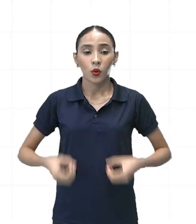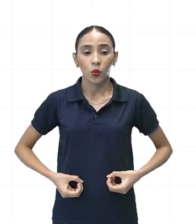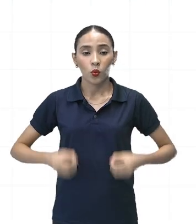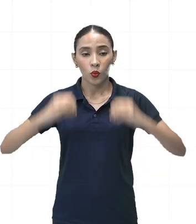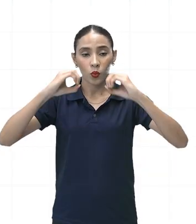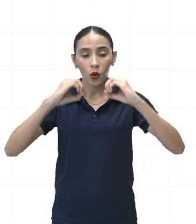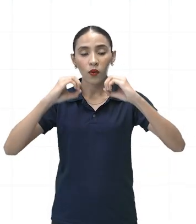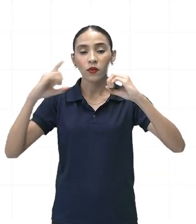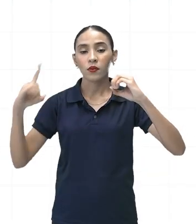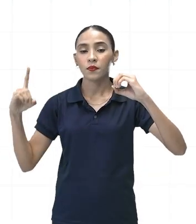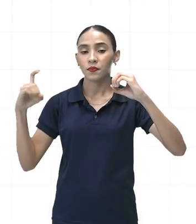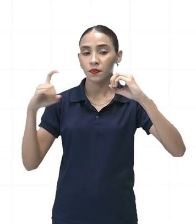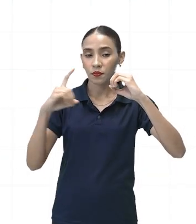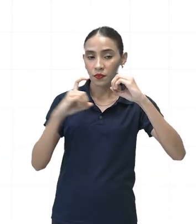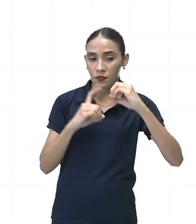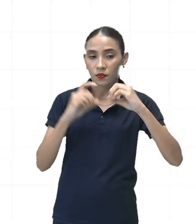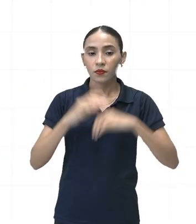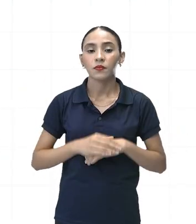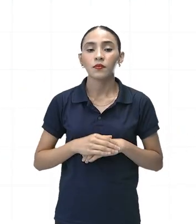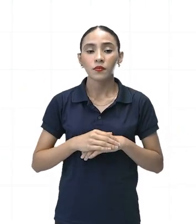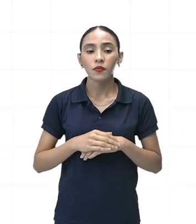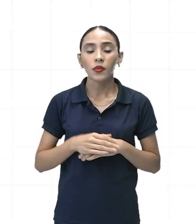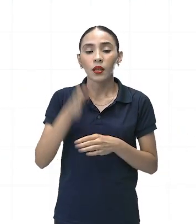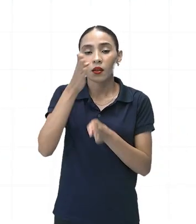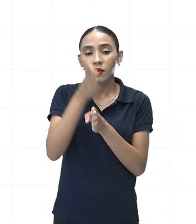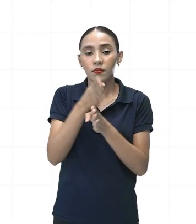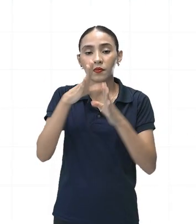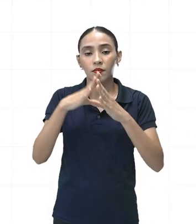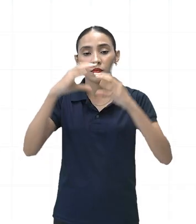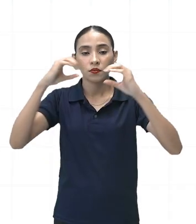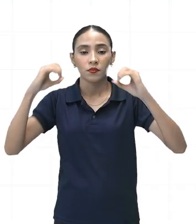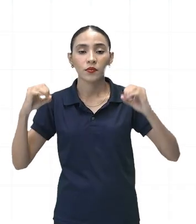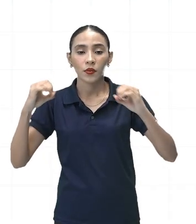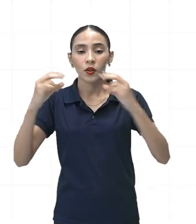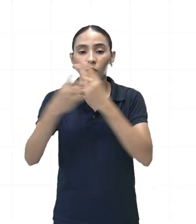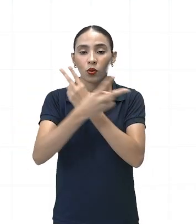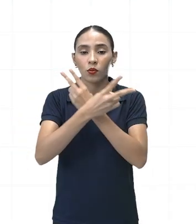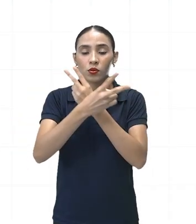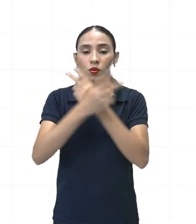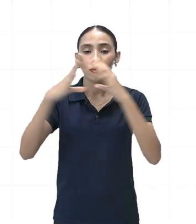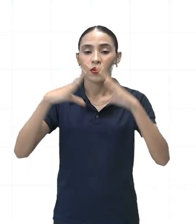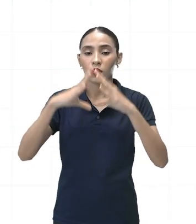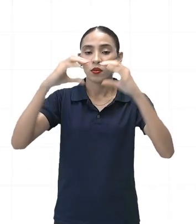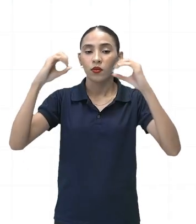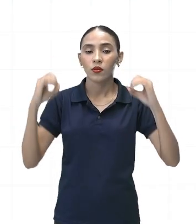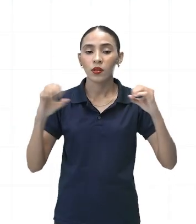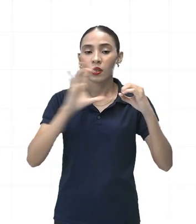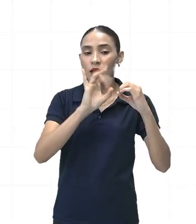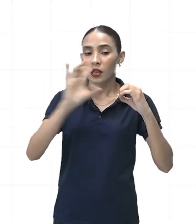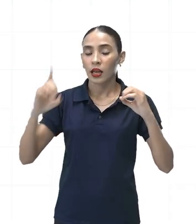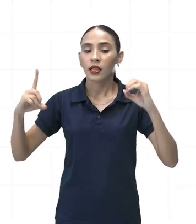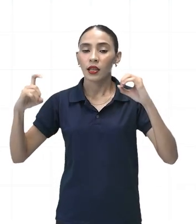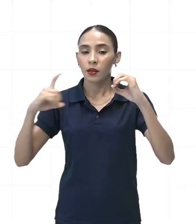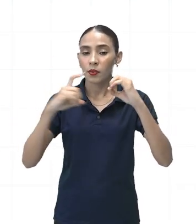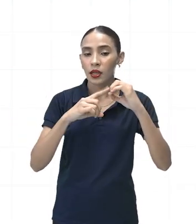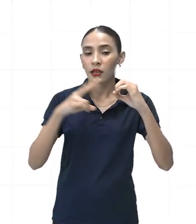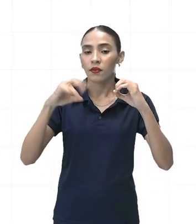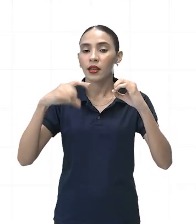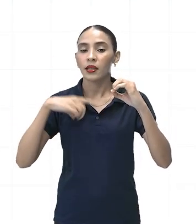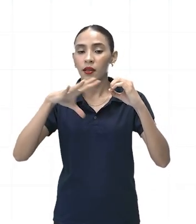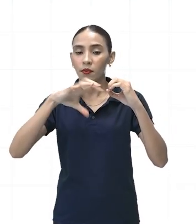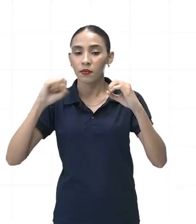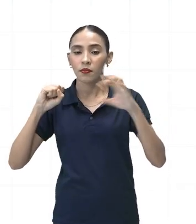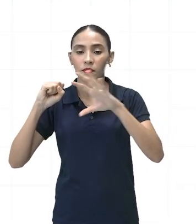ou seja, o óvulo e o espermatozoide, durante a meiose, os cromossomos são divididos de forma que cada